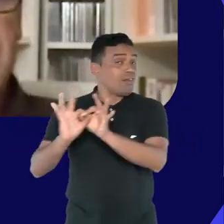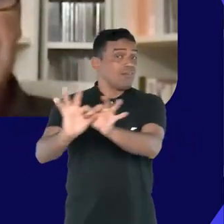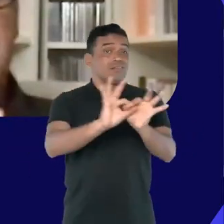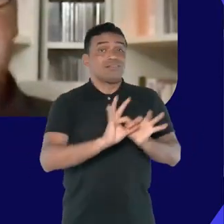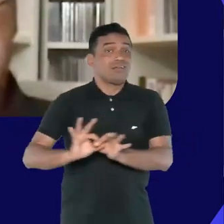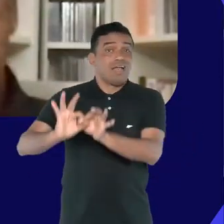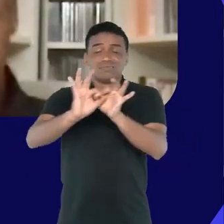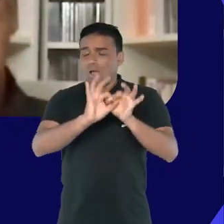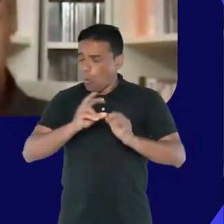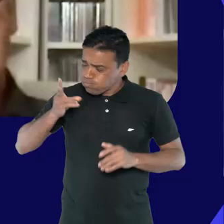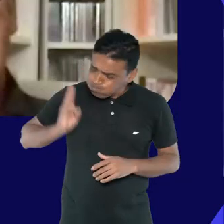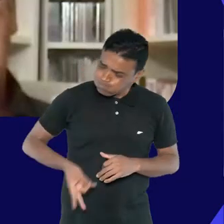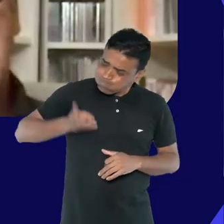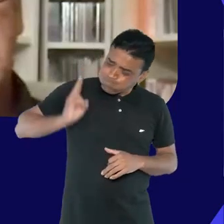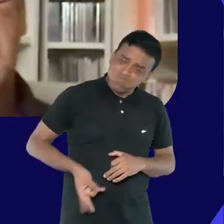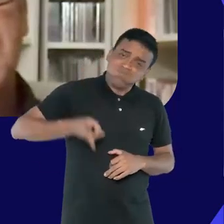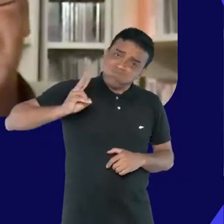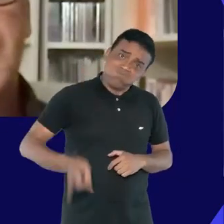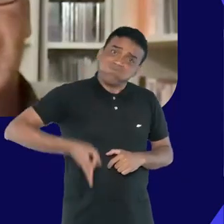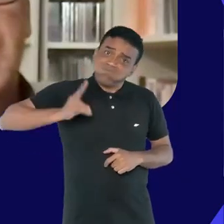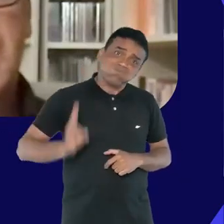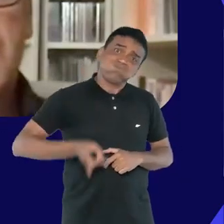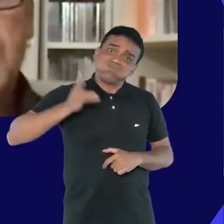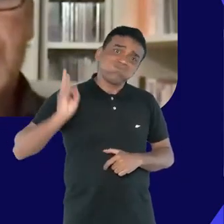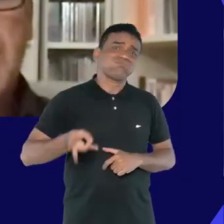constante ligação